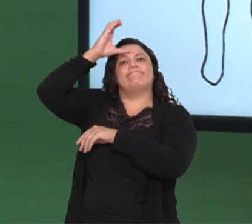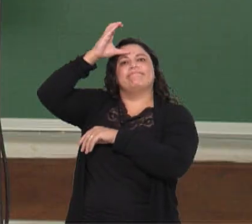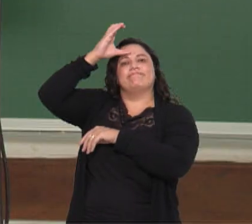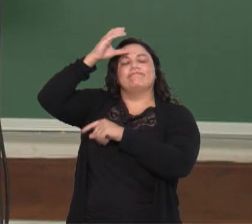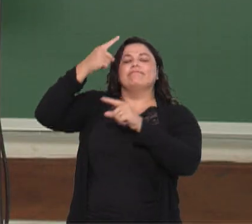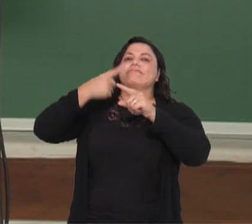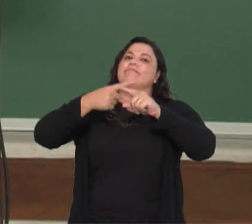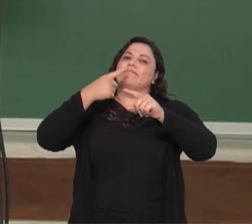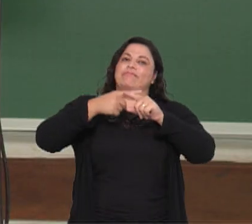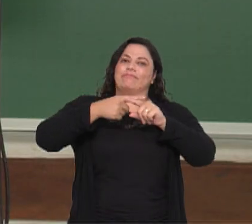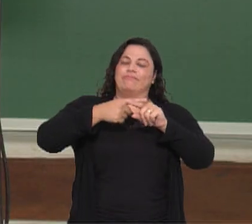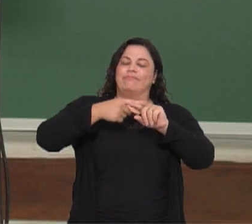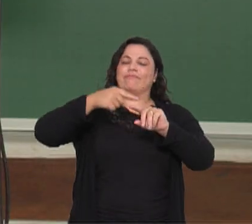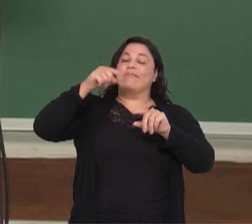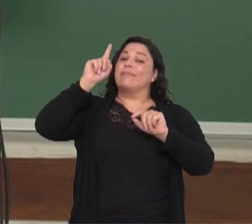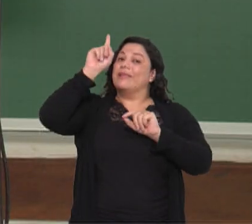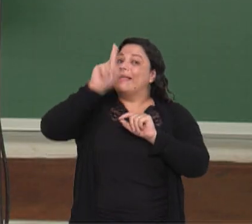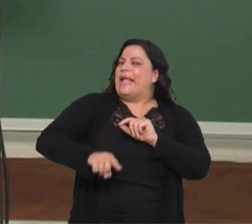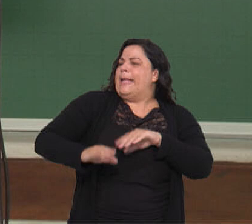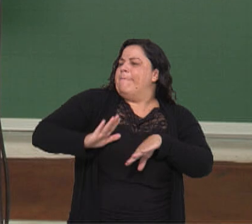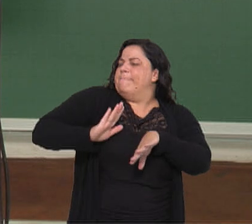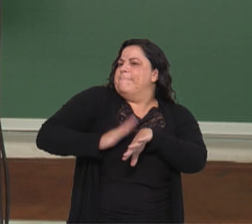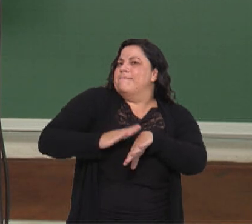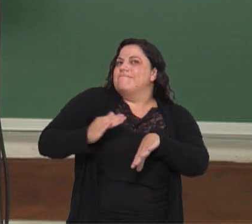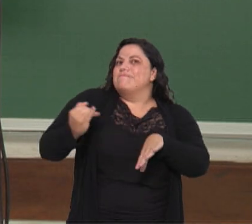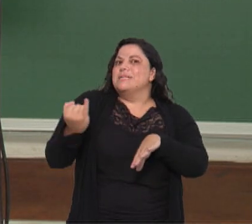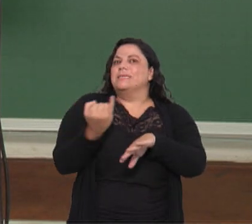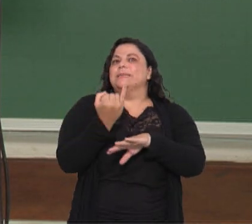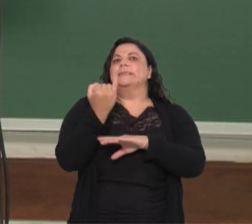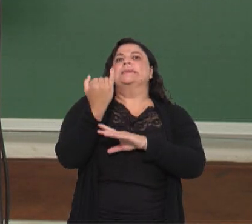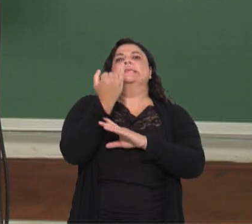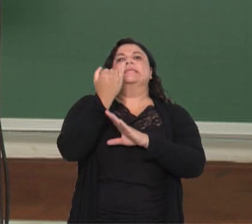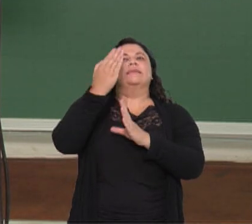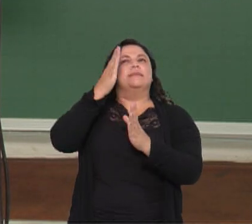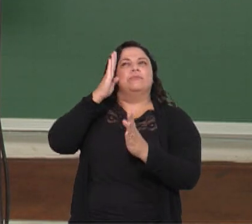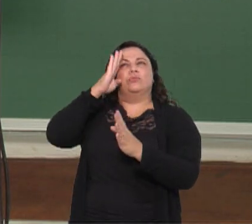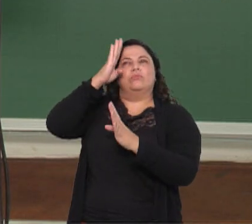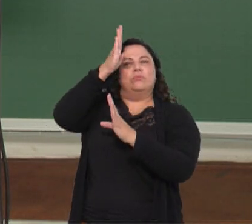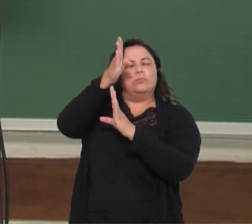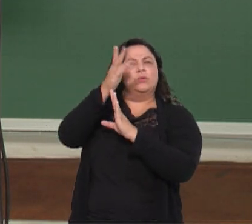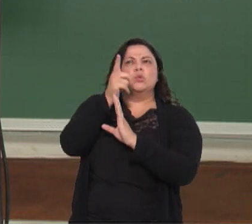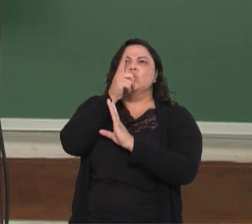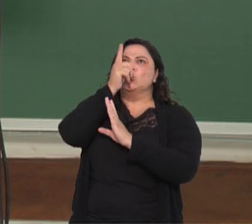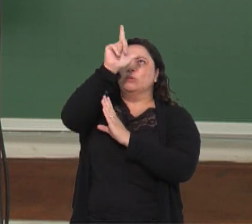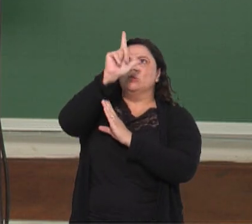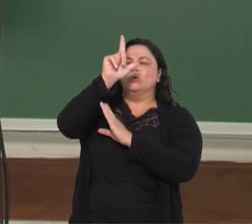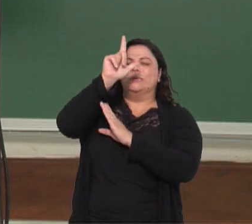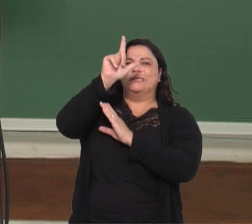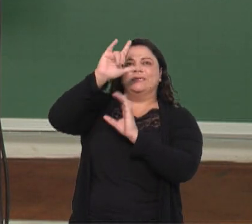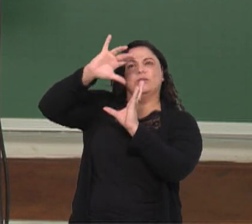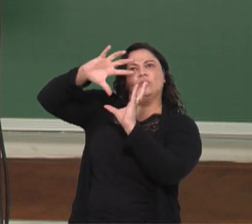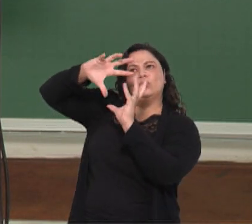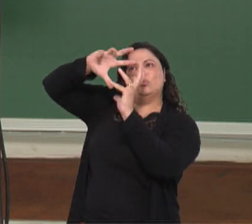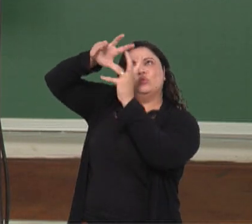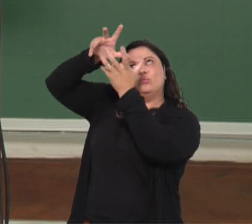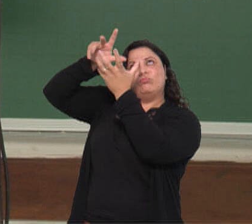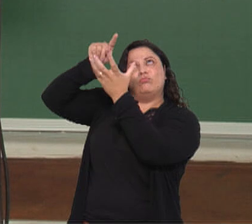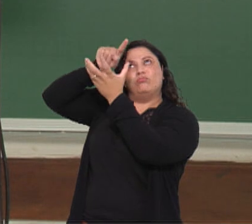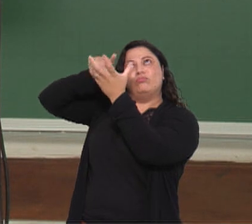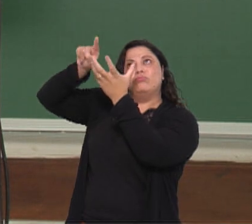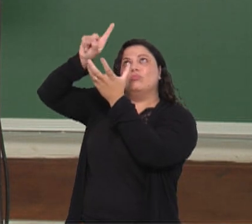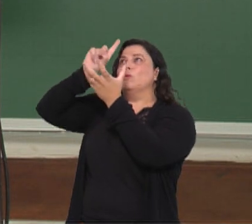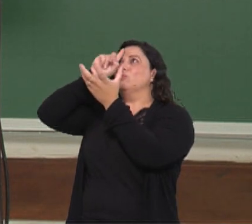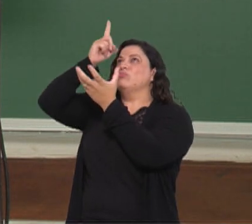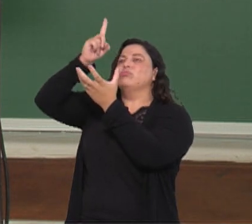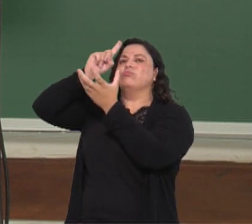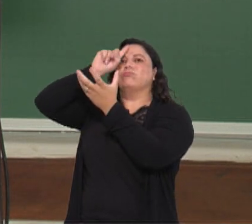da alma é a que mais consegue acessar as ideias, né, do mundo inteligível. Ou seja, é a parte da